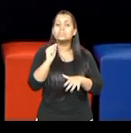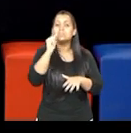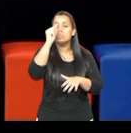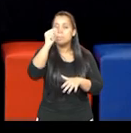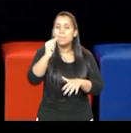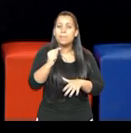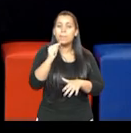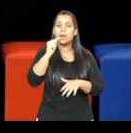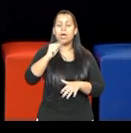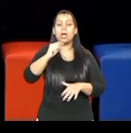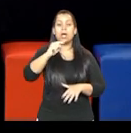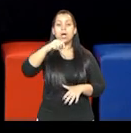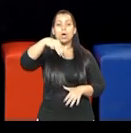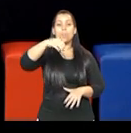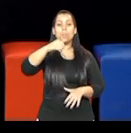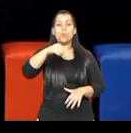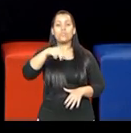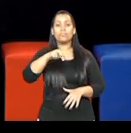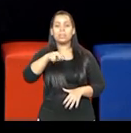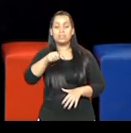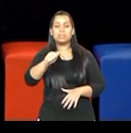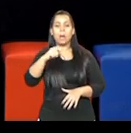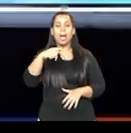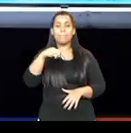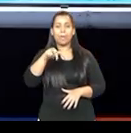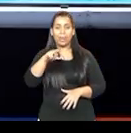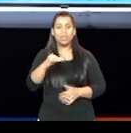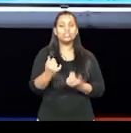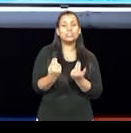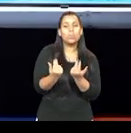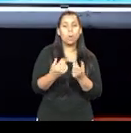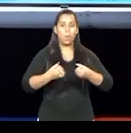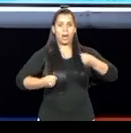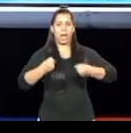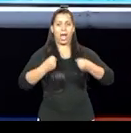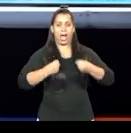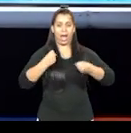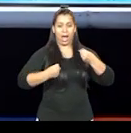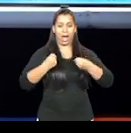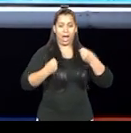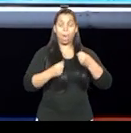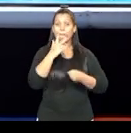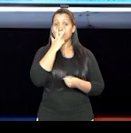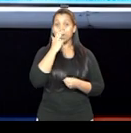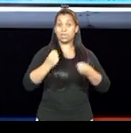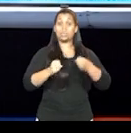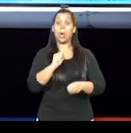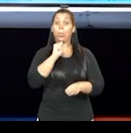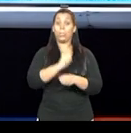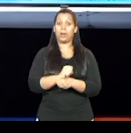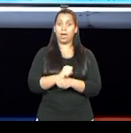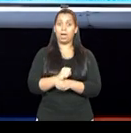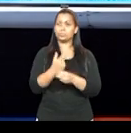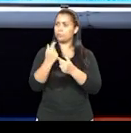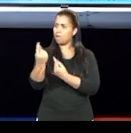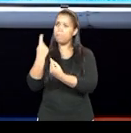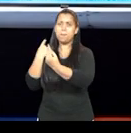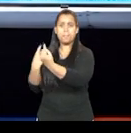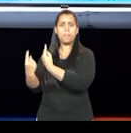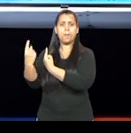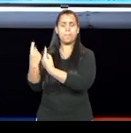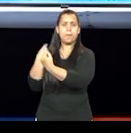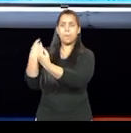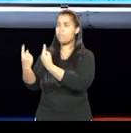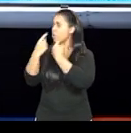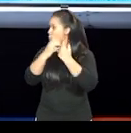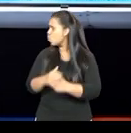fenômeno que acontece também quando nós estamos de carro e parece que o carro está parado e as coisas estão movimentando, quando é o